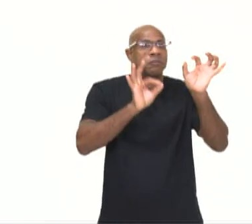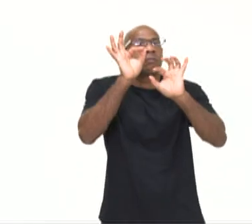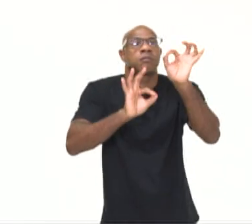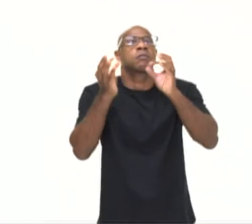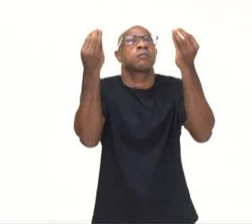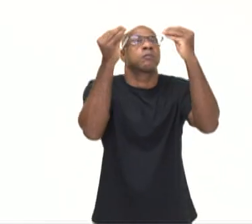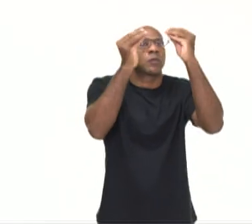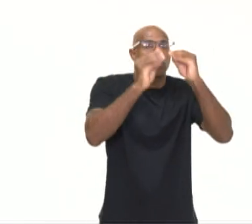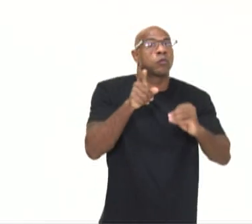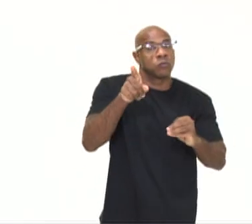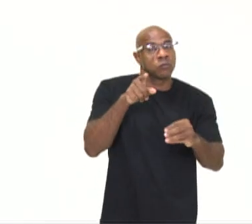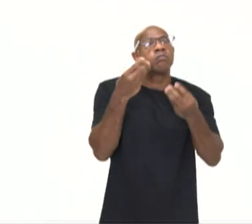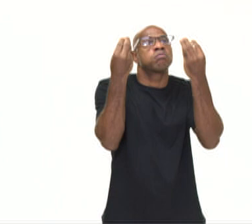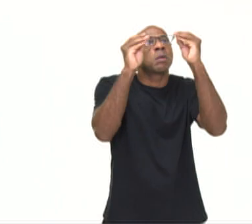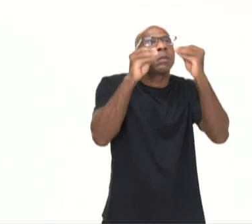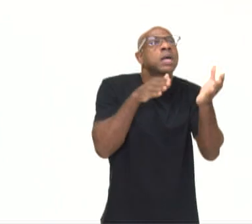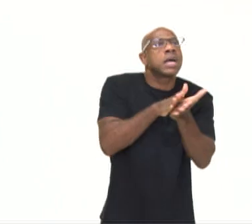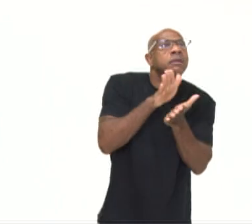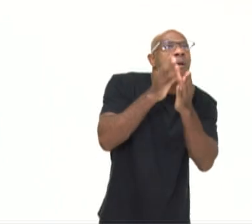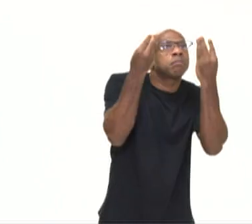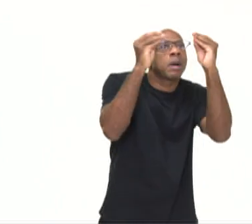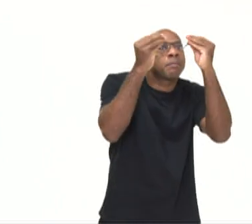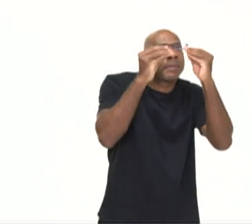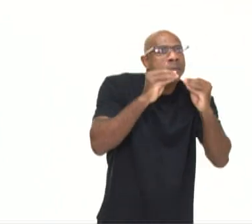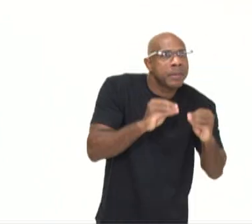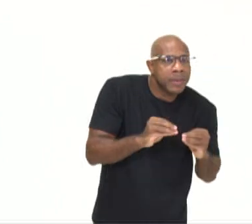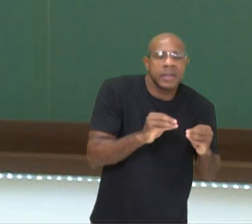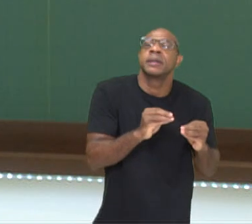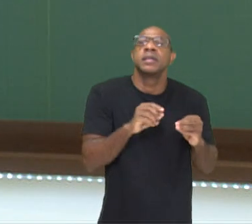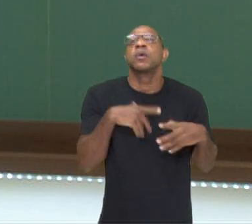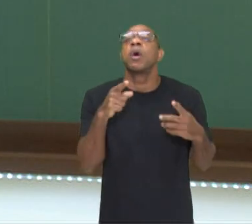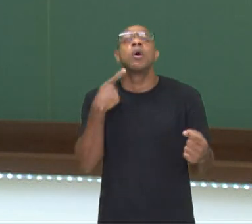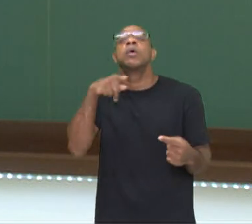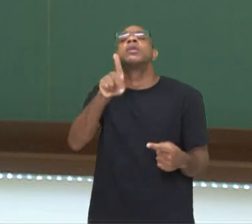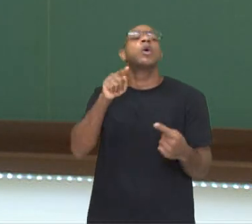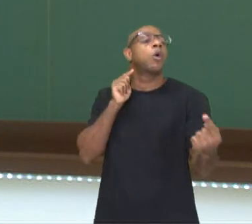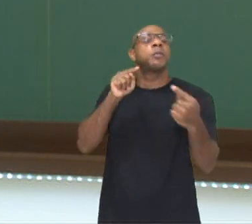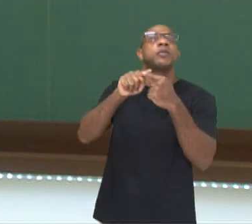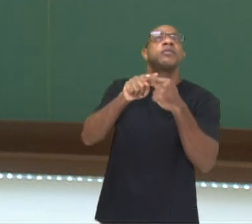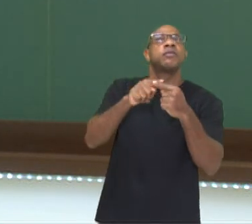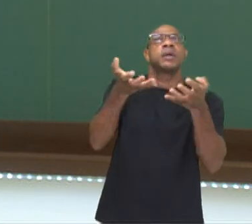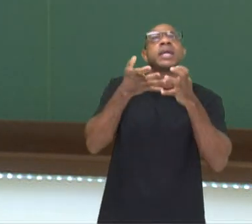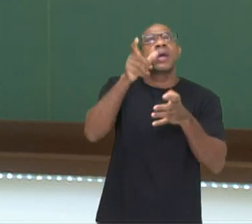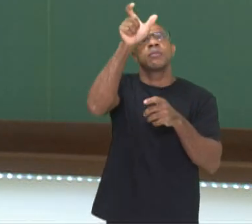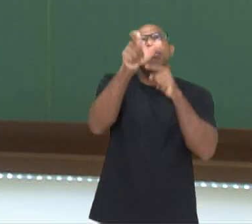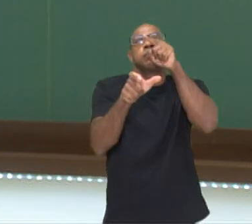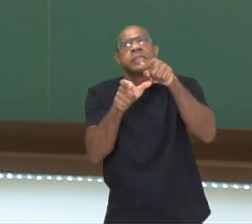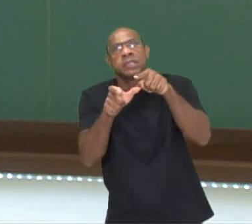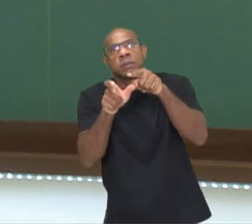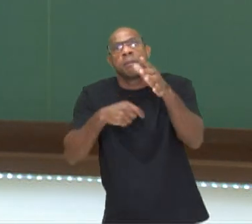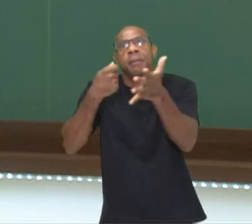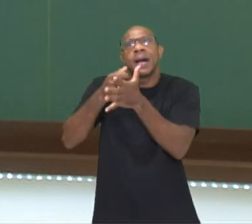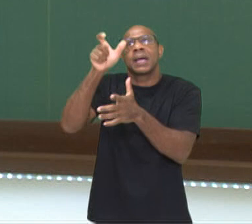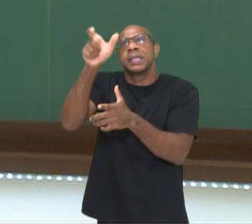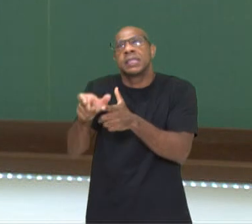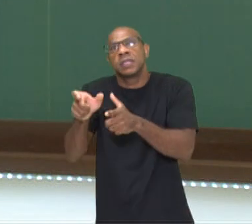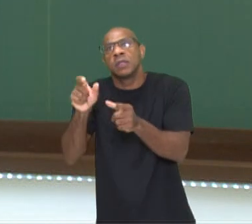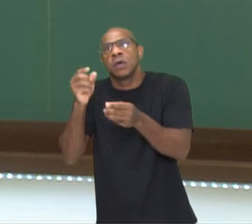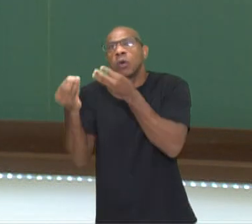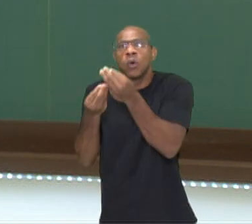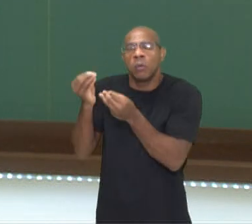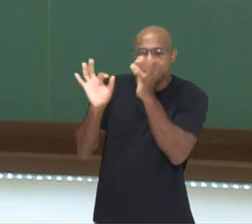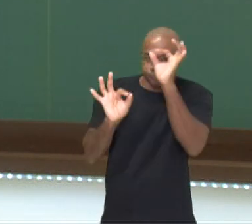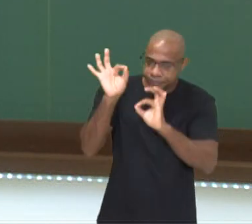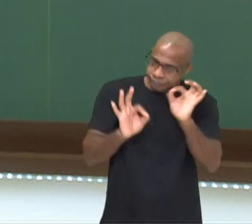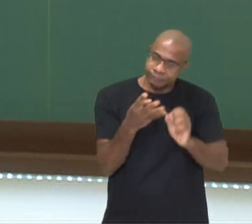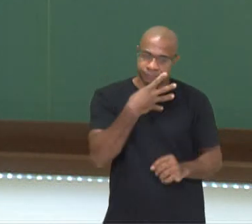ali todas as suas receitas e despesas e defina qual é o seu objetivo. Quero isso e para atingir esse objetivo eu vou fazer isso, isso e